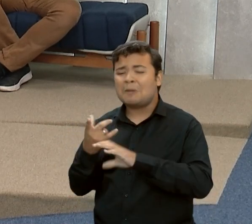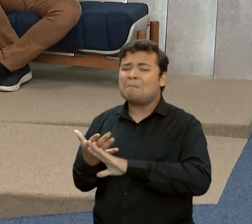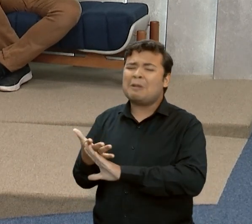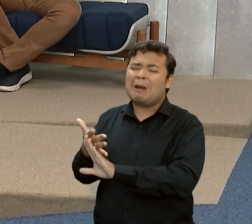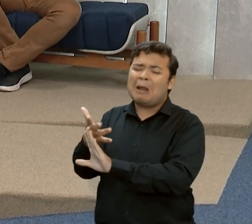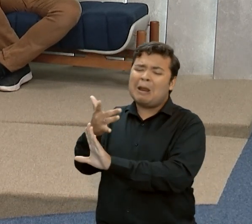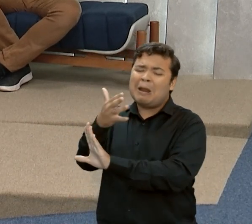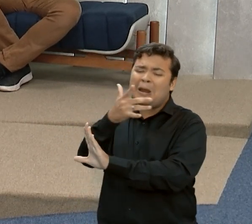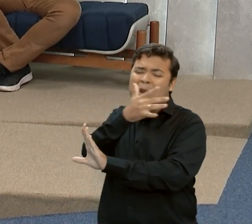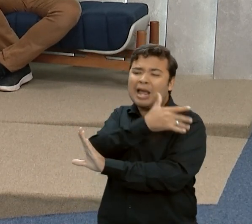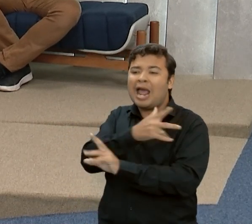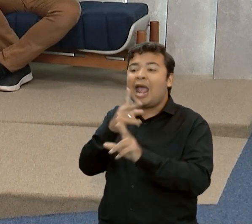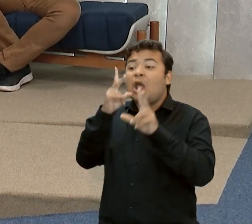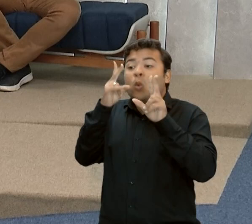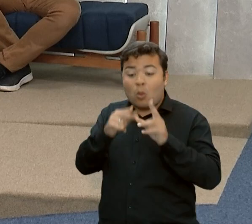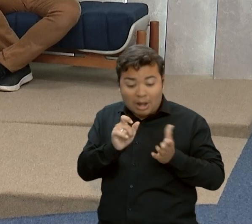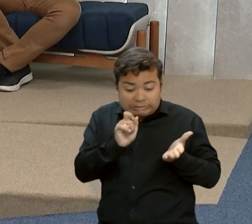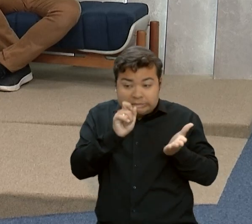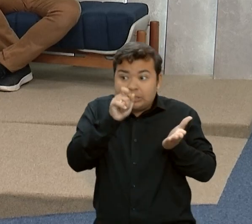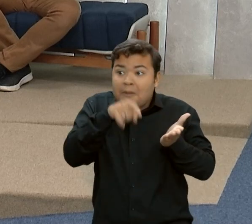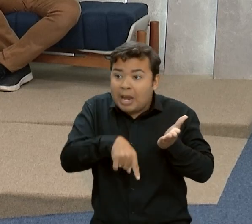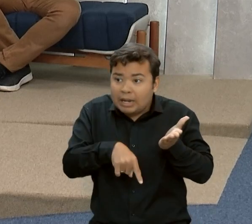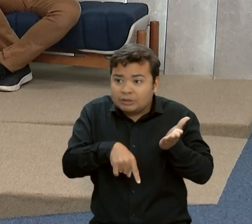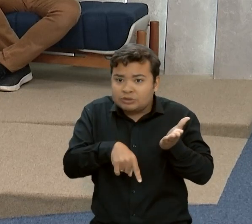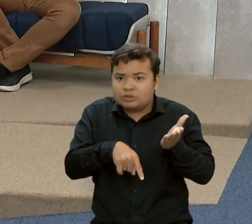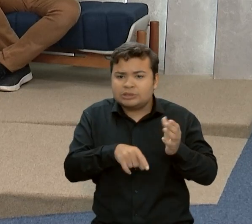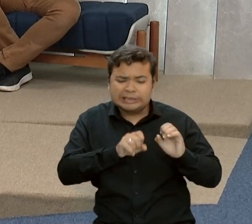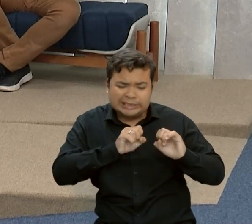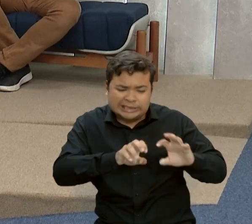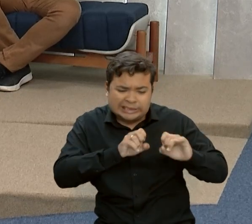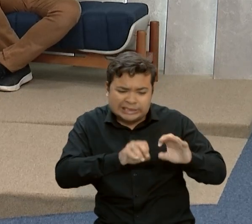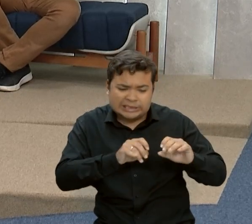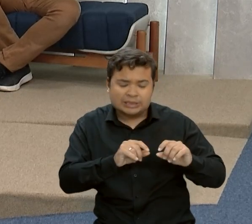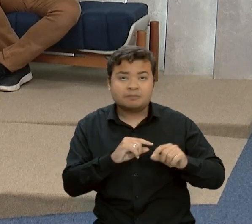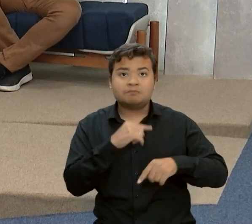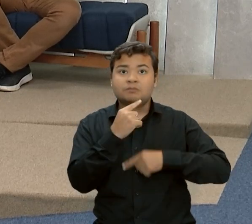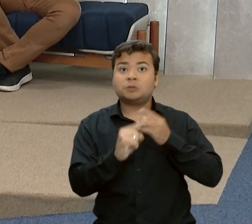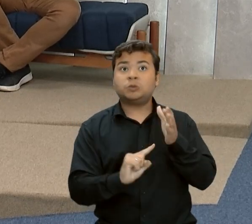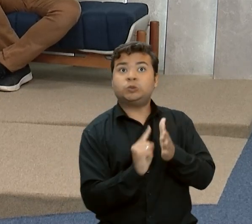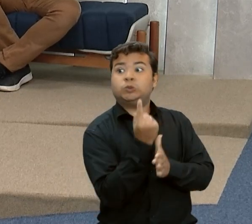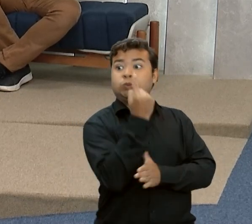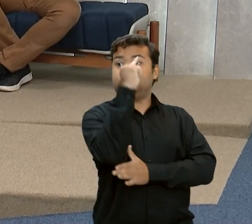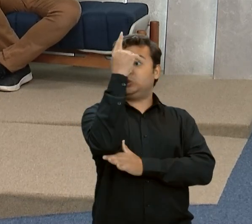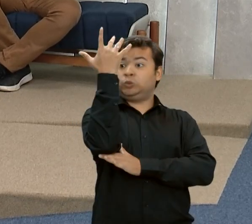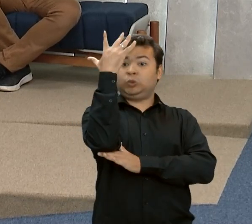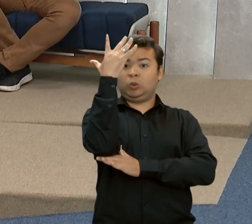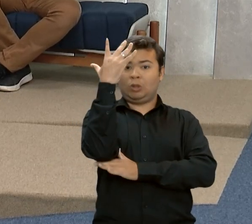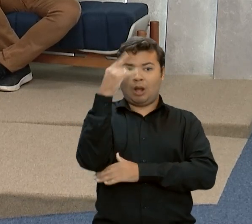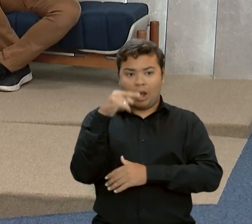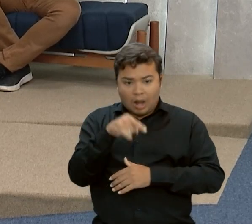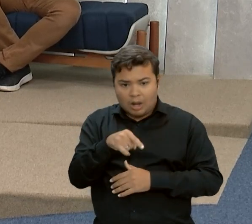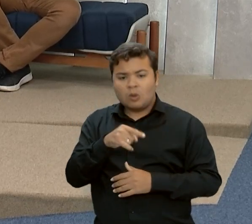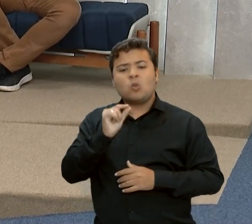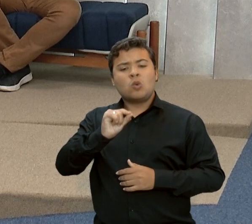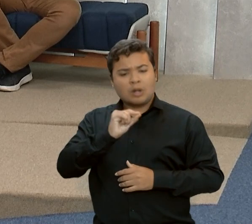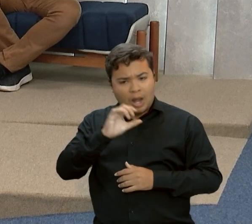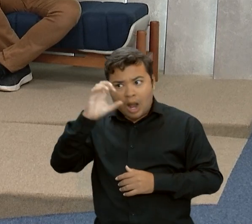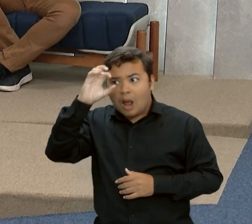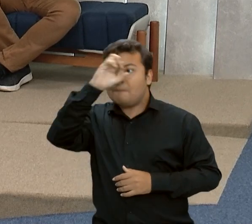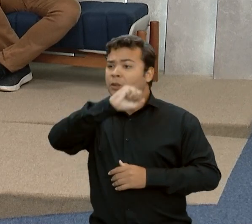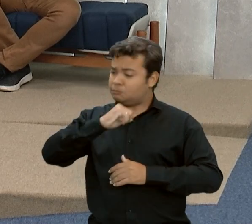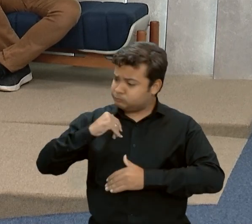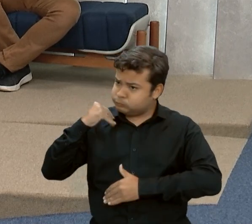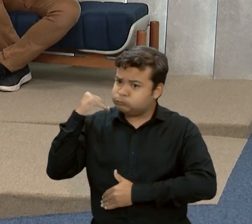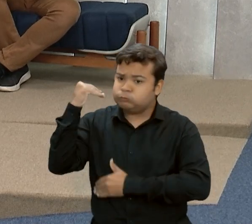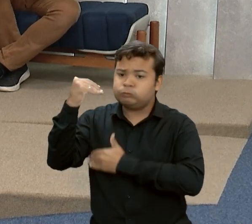então ainda vem perdurando e é essa semente que cresceu, se tornou árvore, que vai fazer com que novos alunos passem por